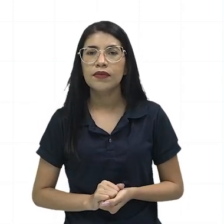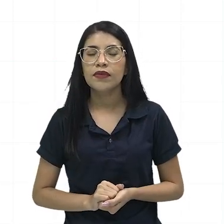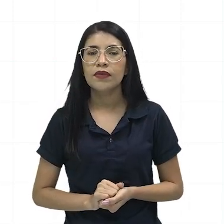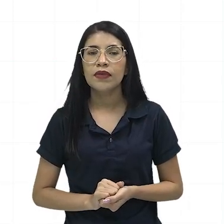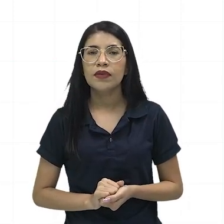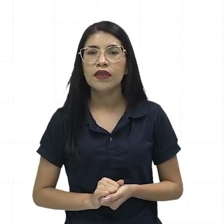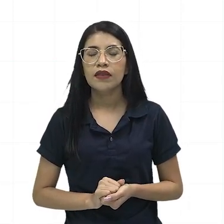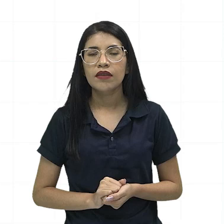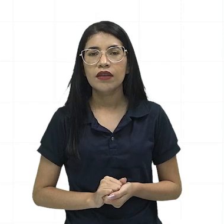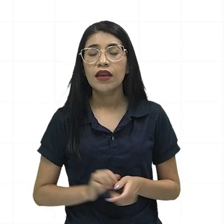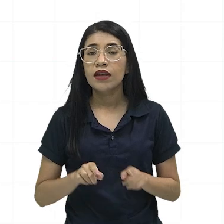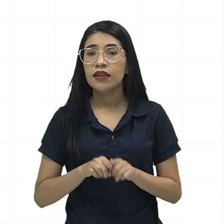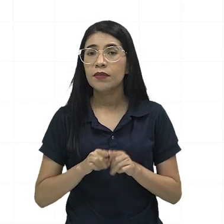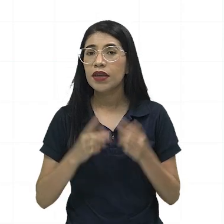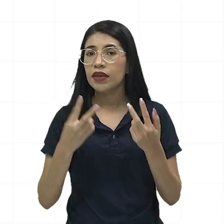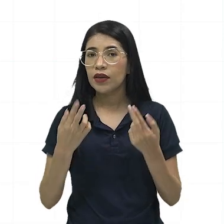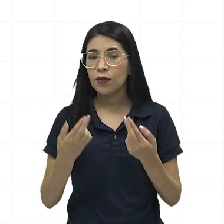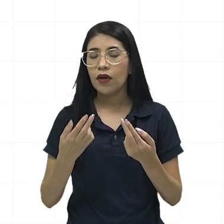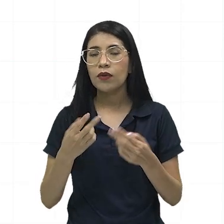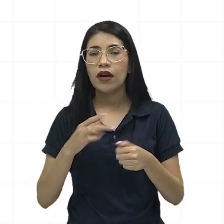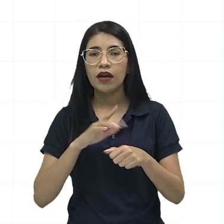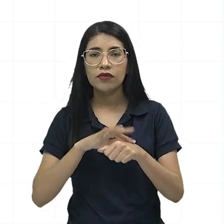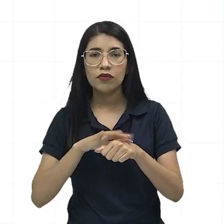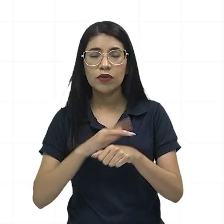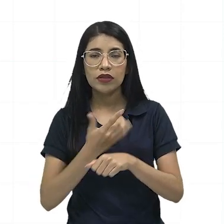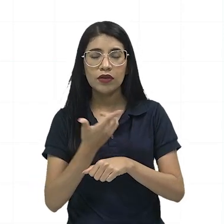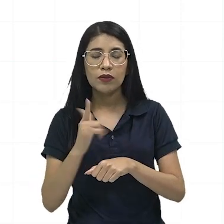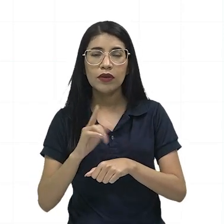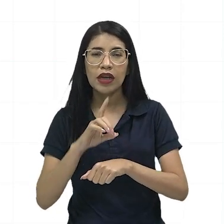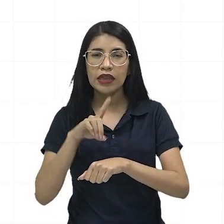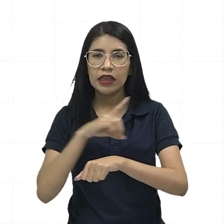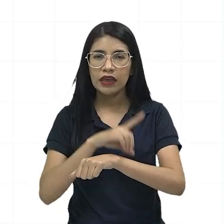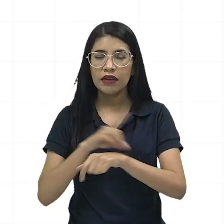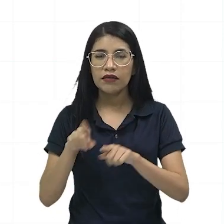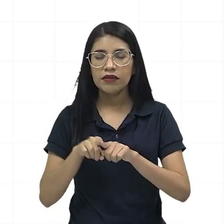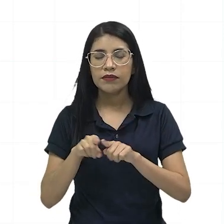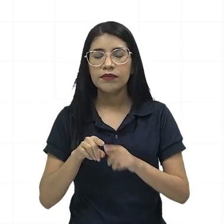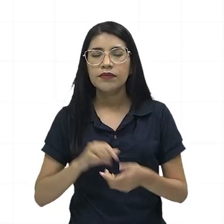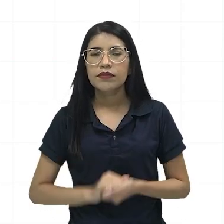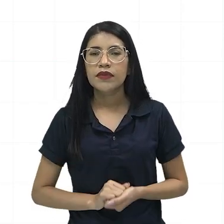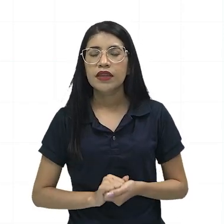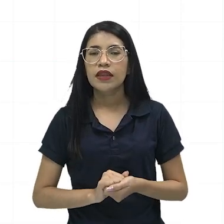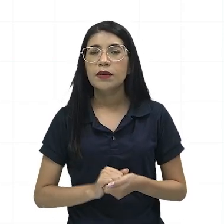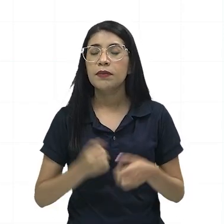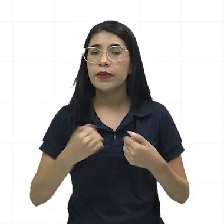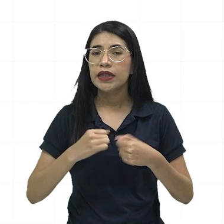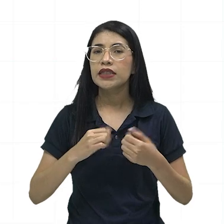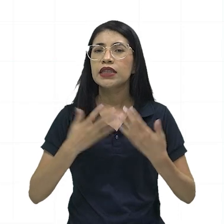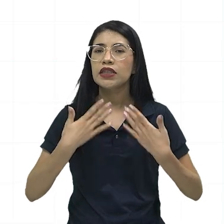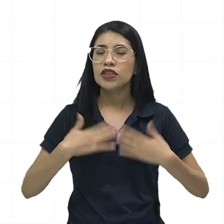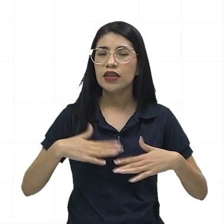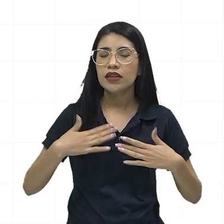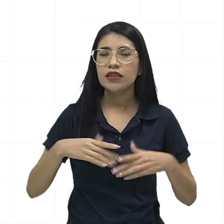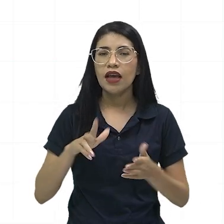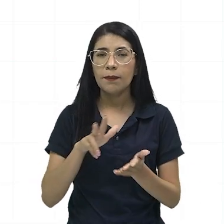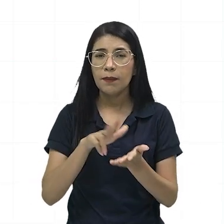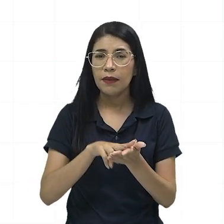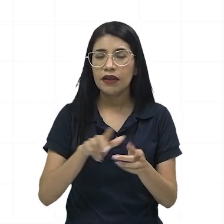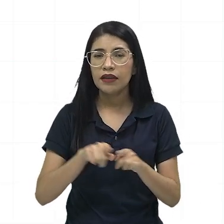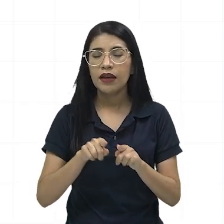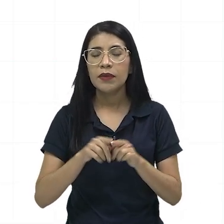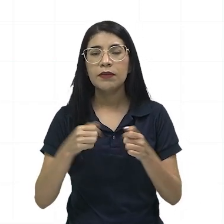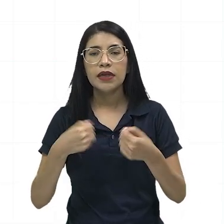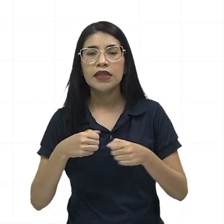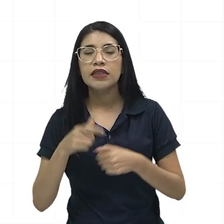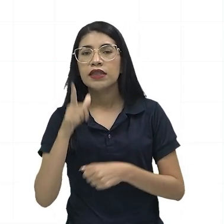medidas são praticamente as mesmas para as outras arboviroses. Repouso relativo enquanto durar a febre, estímulo à ingestão